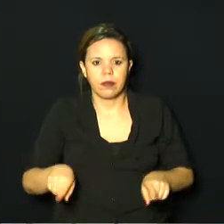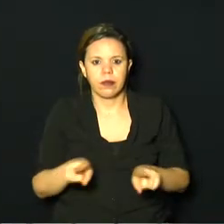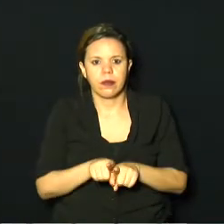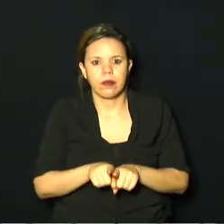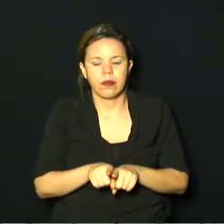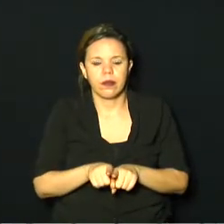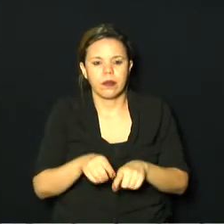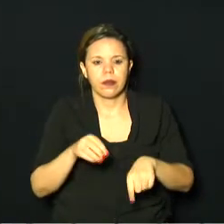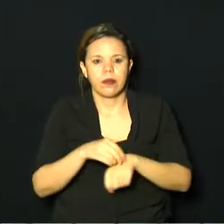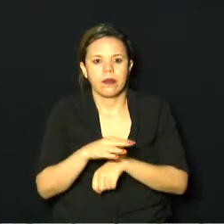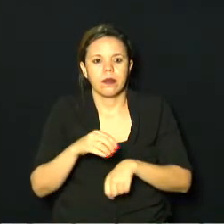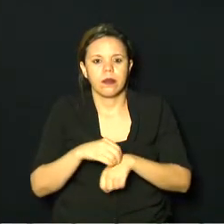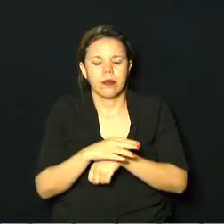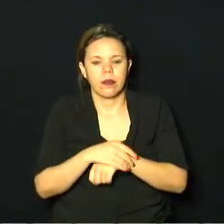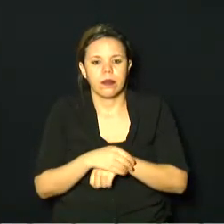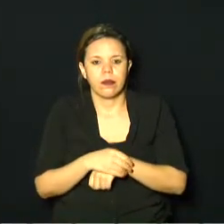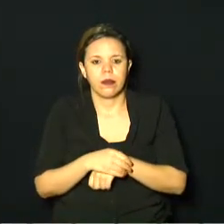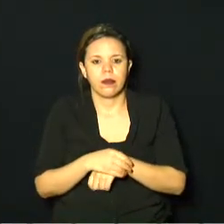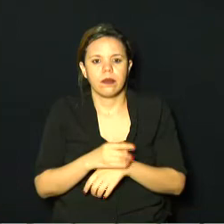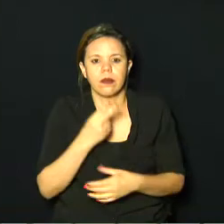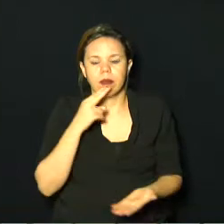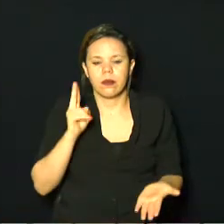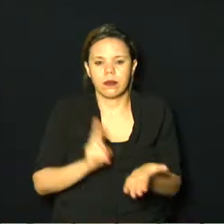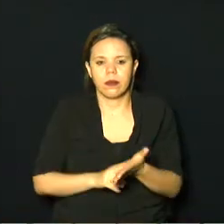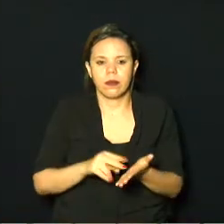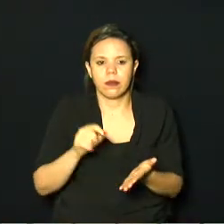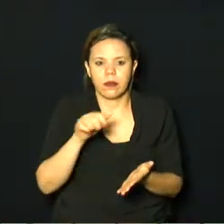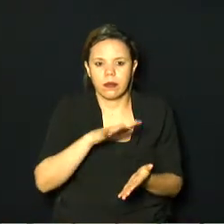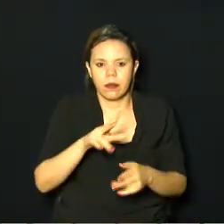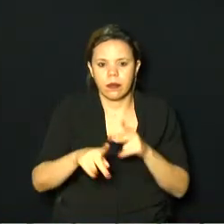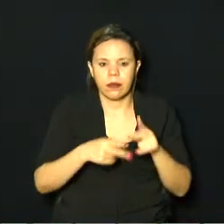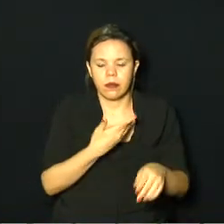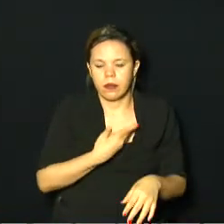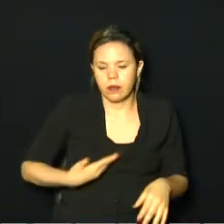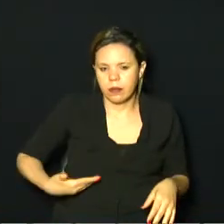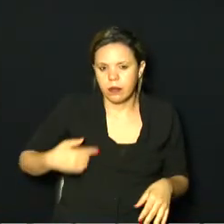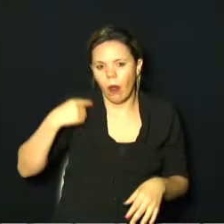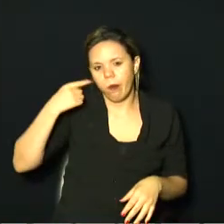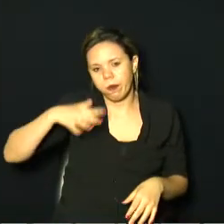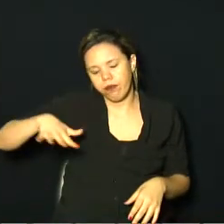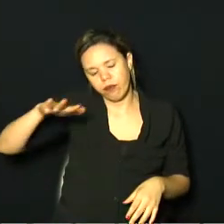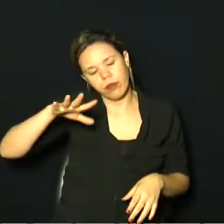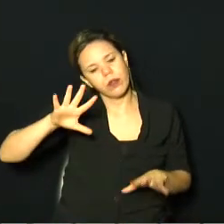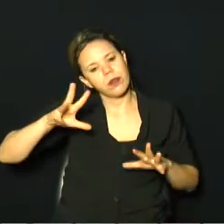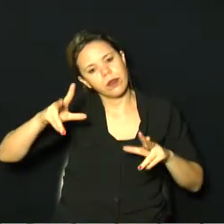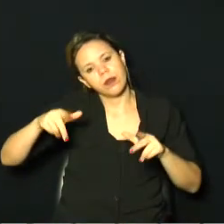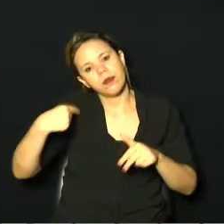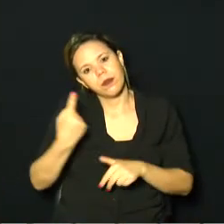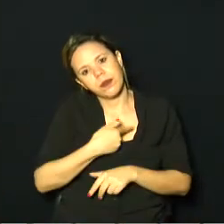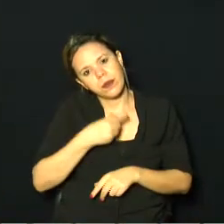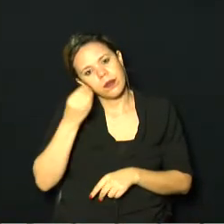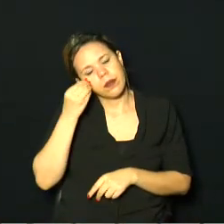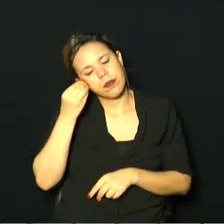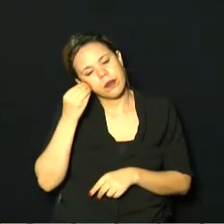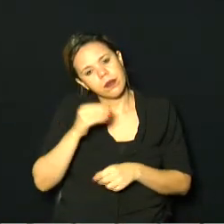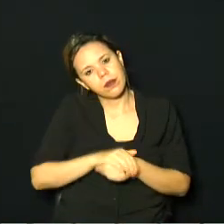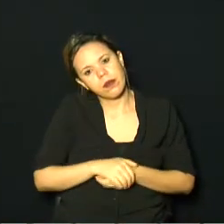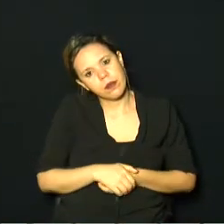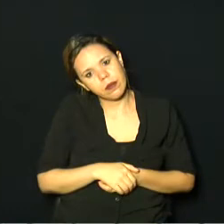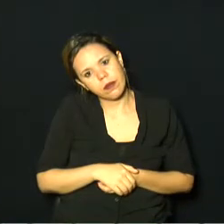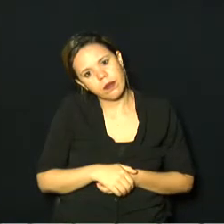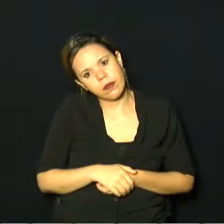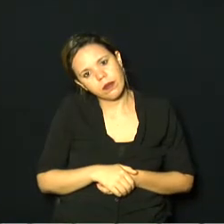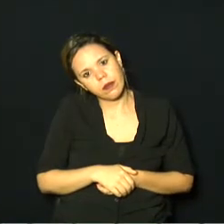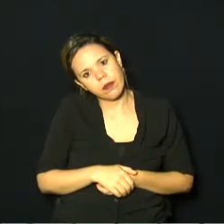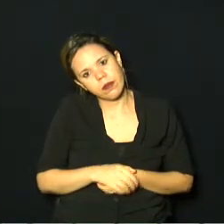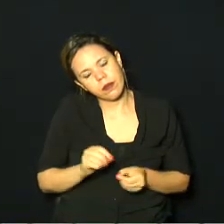estar mandando telegrama para essas autoridades, no sentido da gente tentar afastar